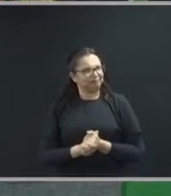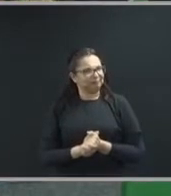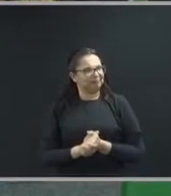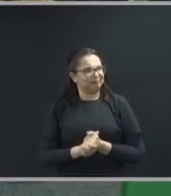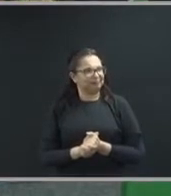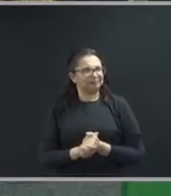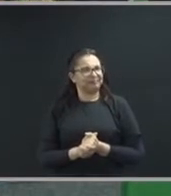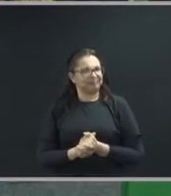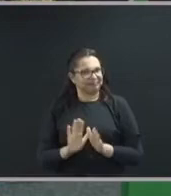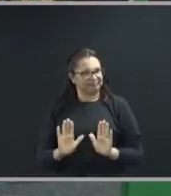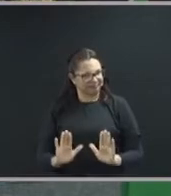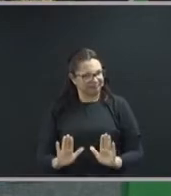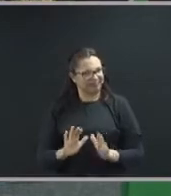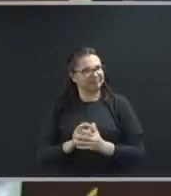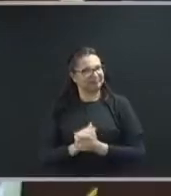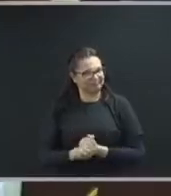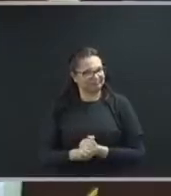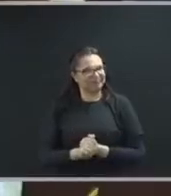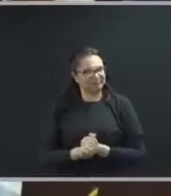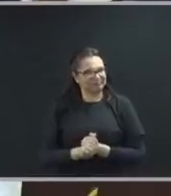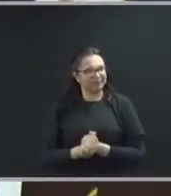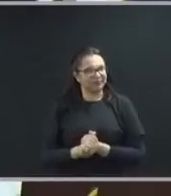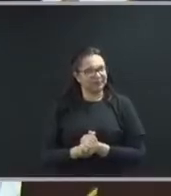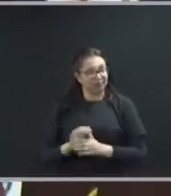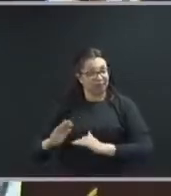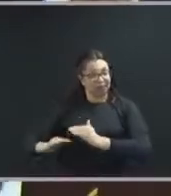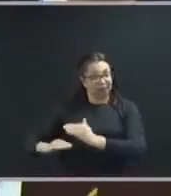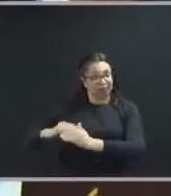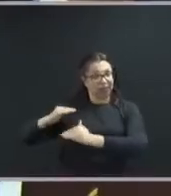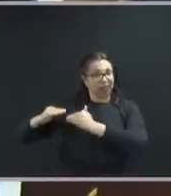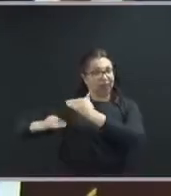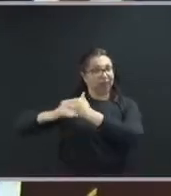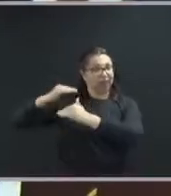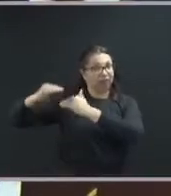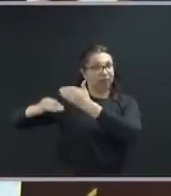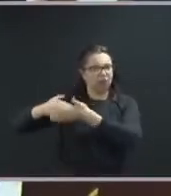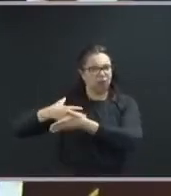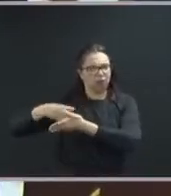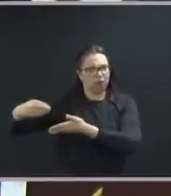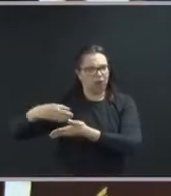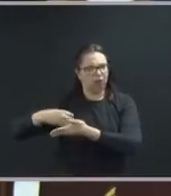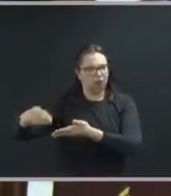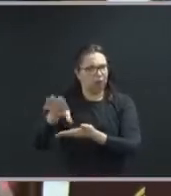fica, e logo ele se rebela também.